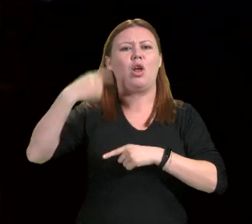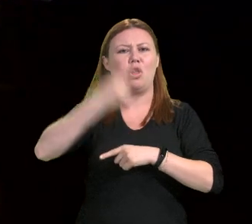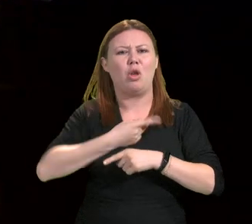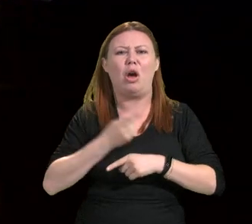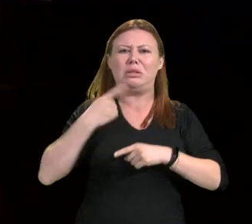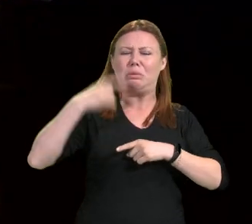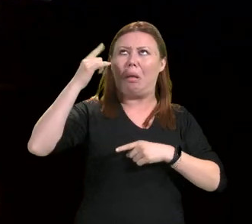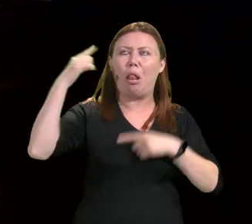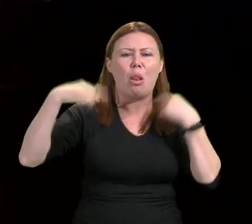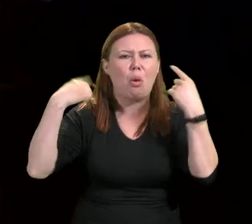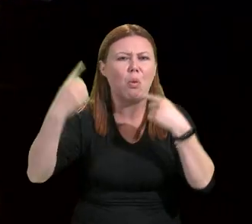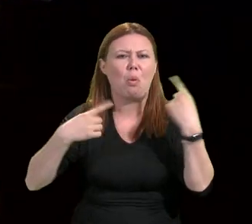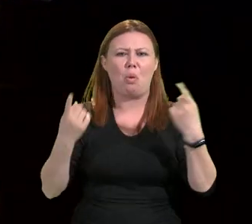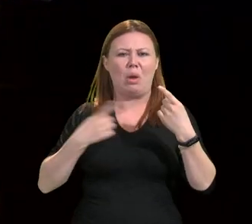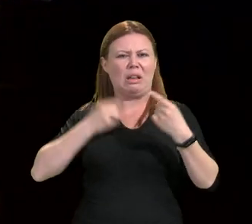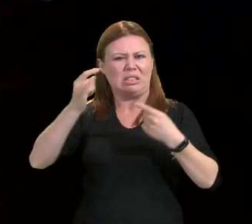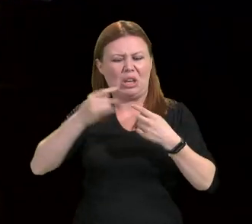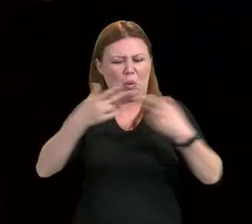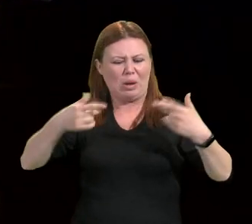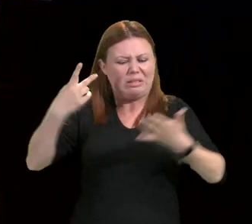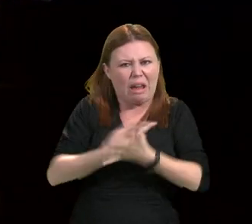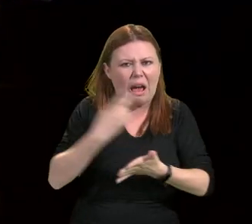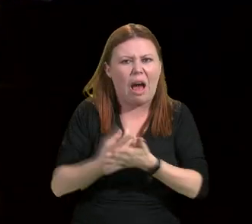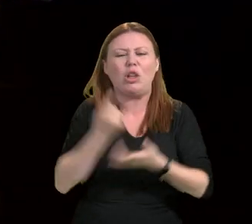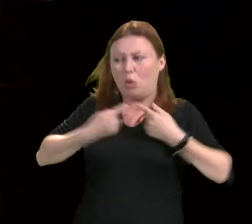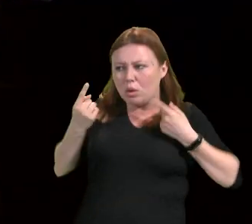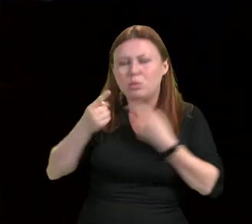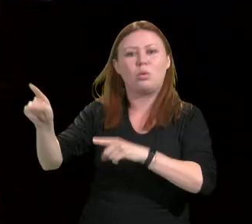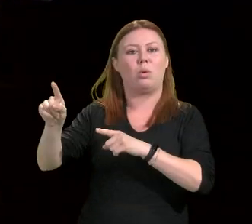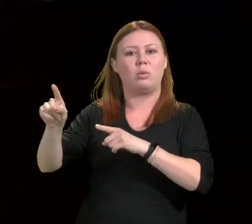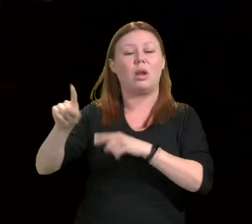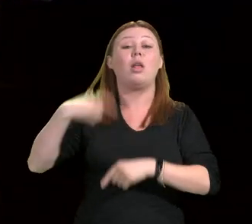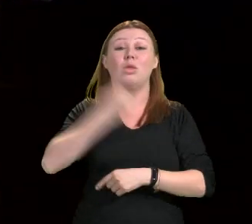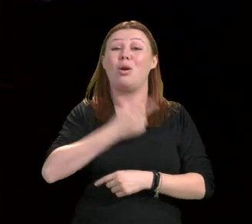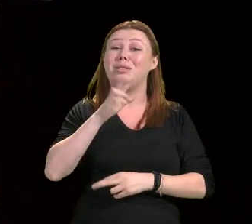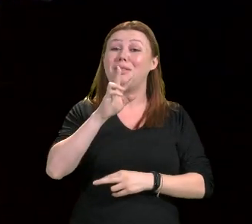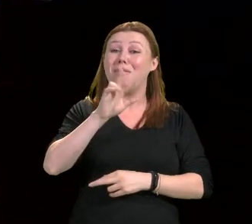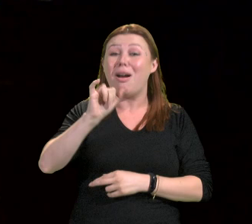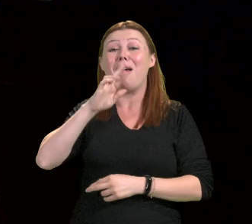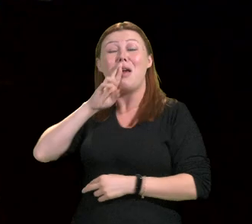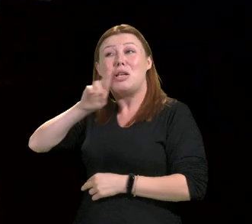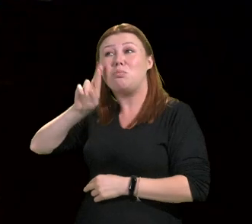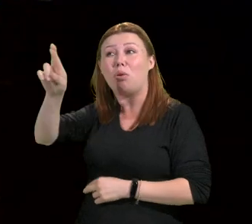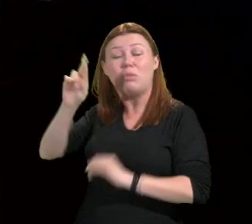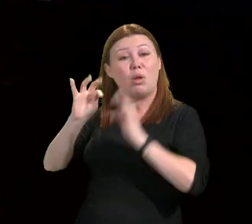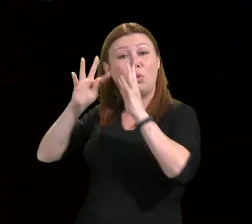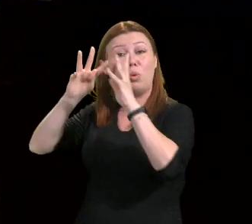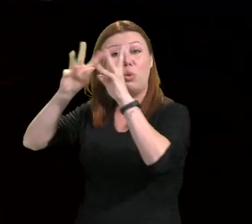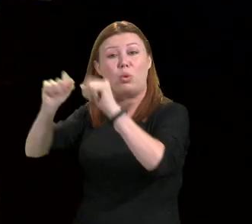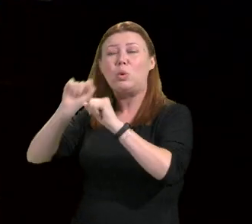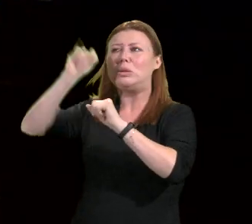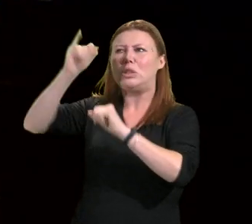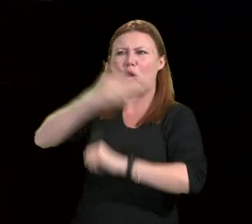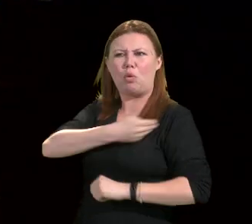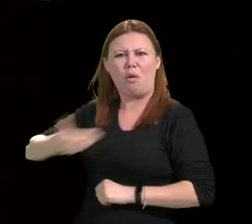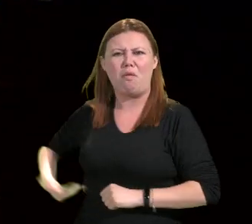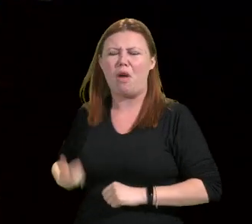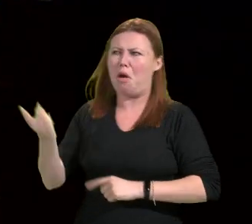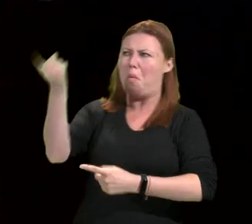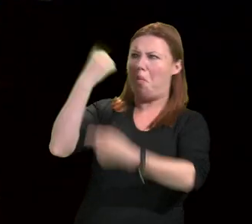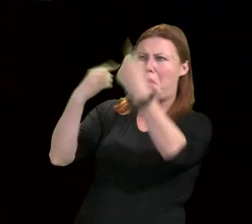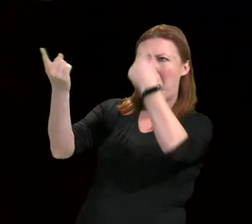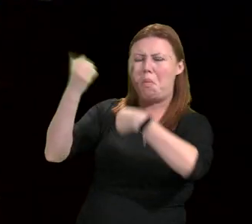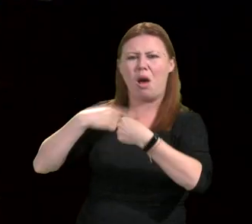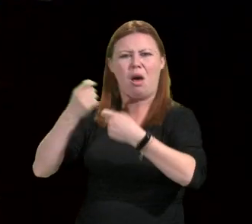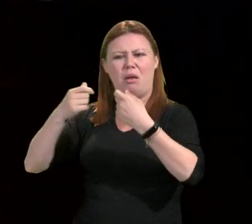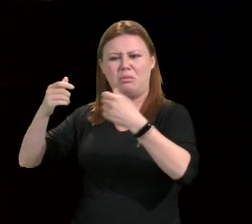o método. E nós vamos daqui para frente responder a todas as ações desse governo que vem contra nós